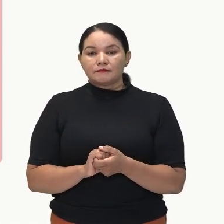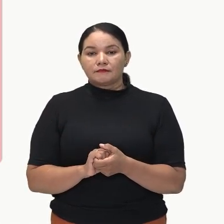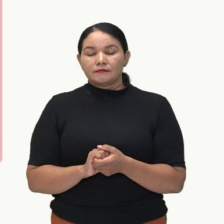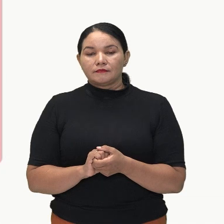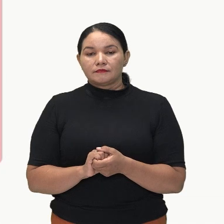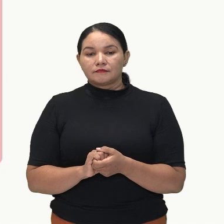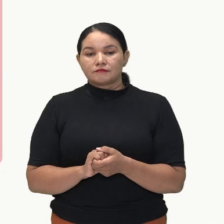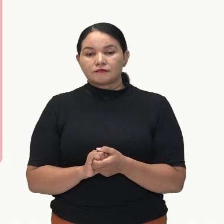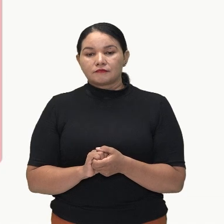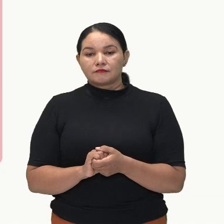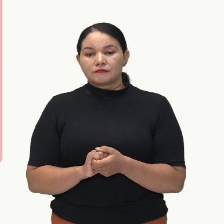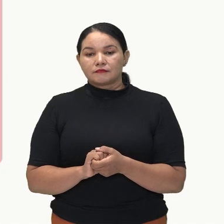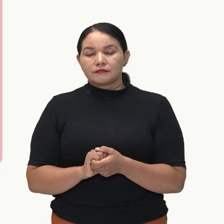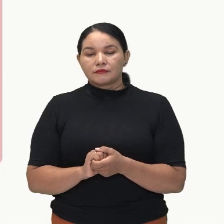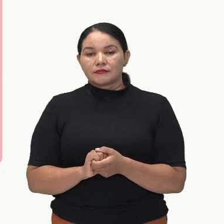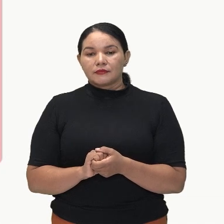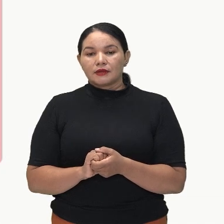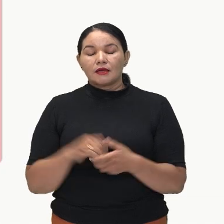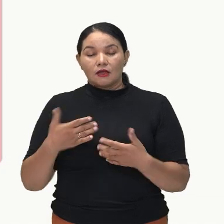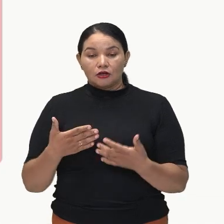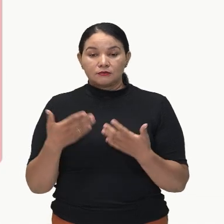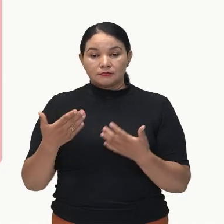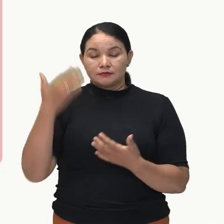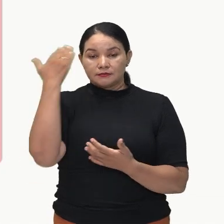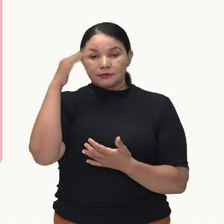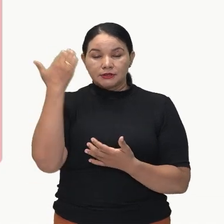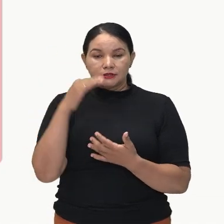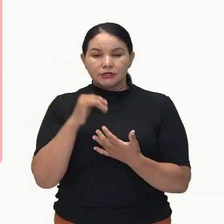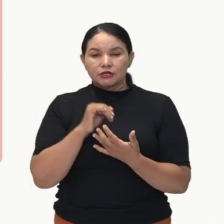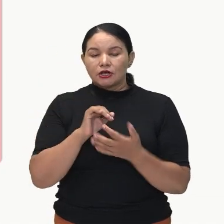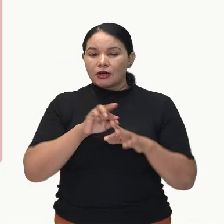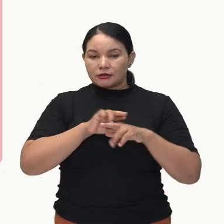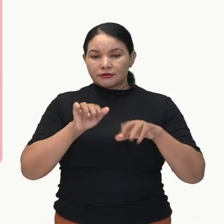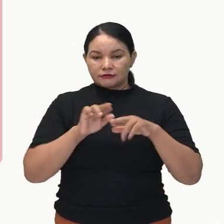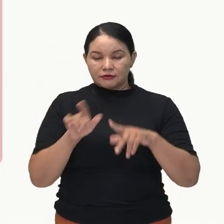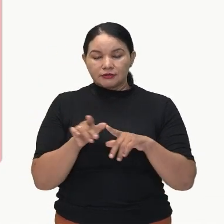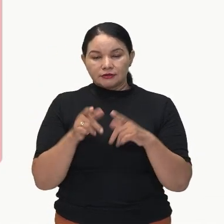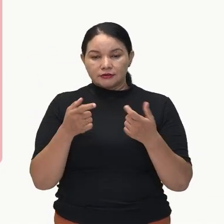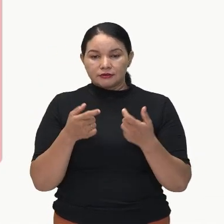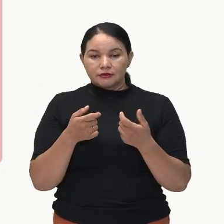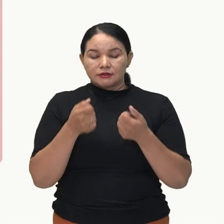gente compreender essa diferença, né, de descrição